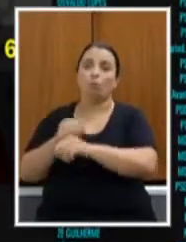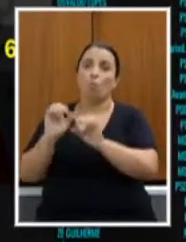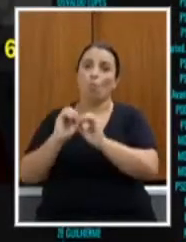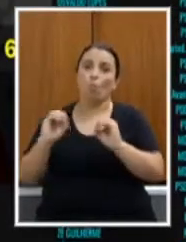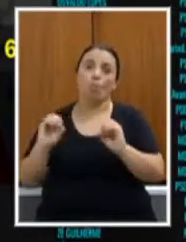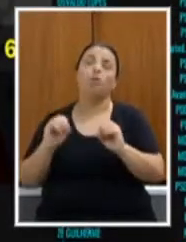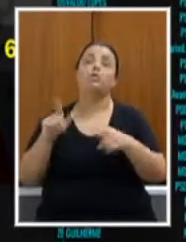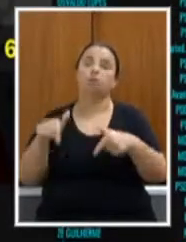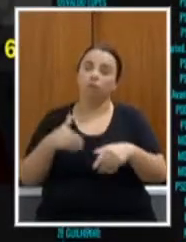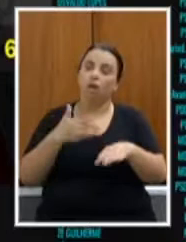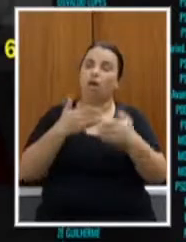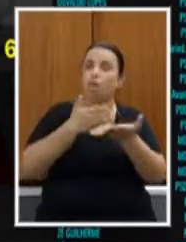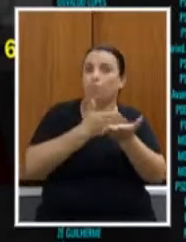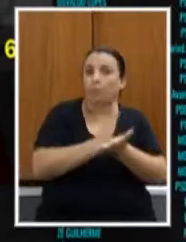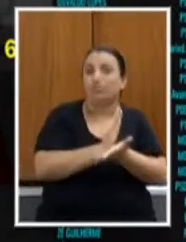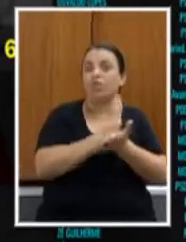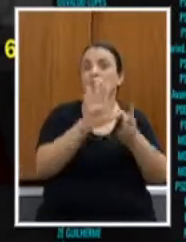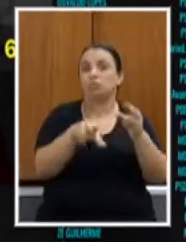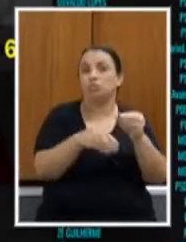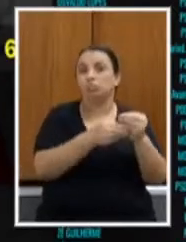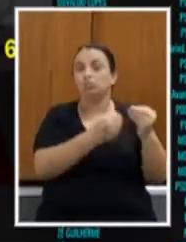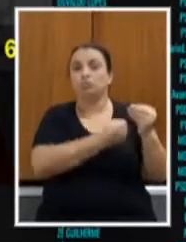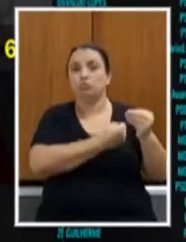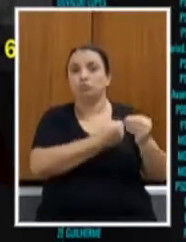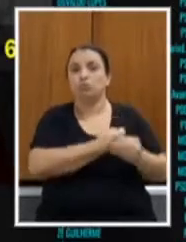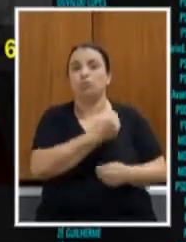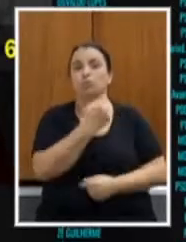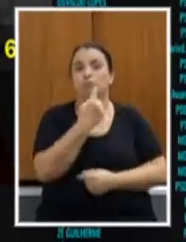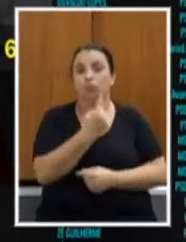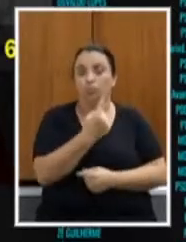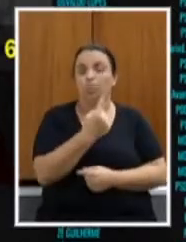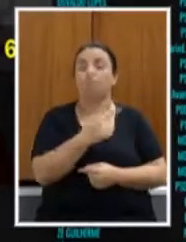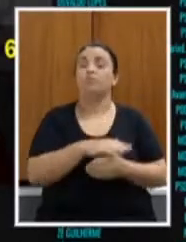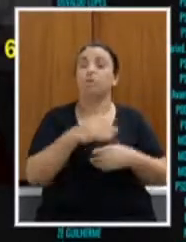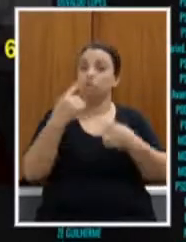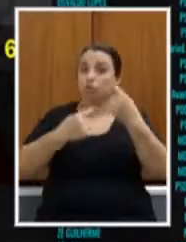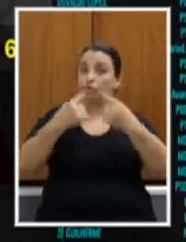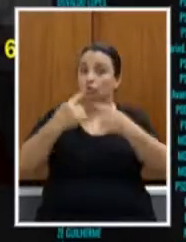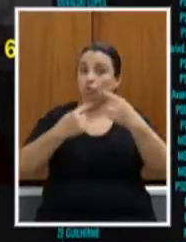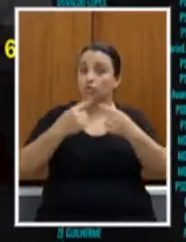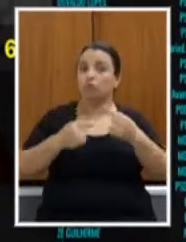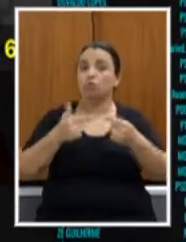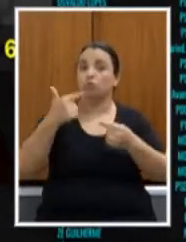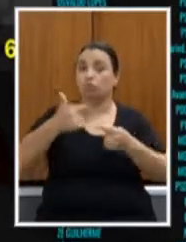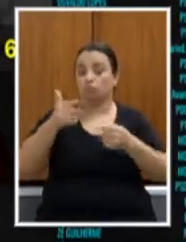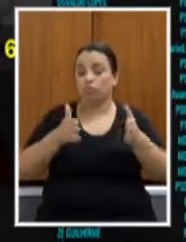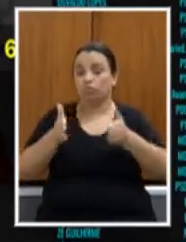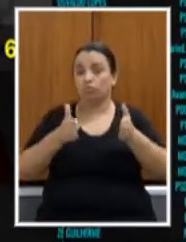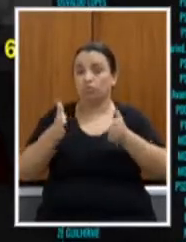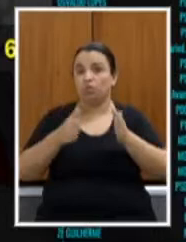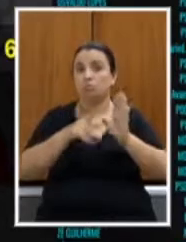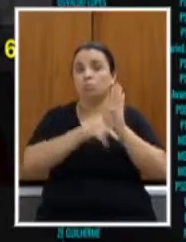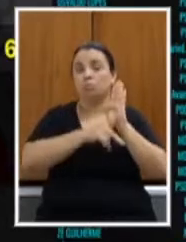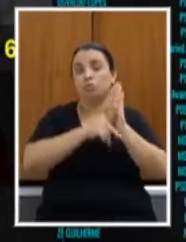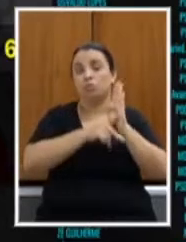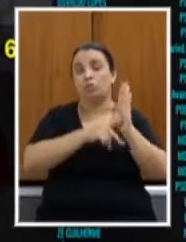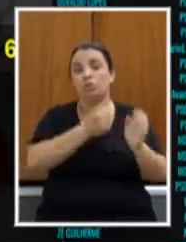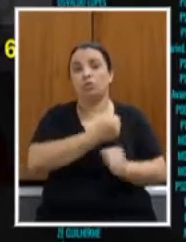está aprovado o substitutivo número 1. Discussão em segundo turno do projeto de lei de